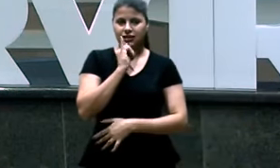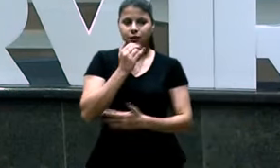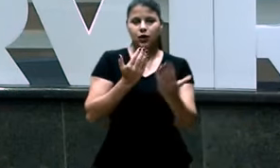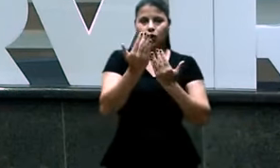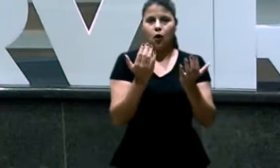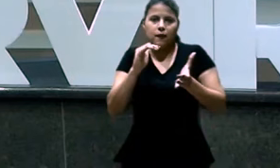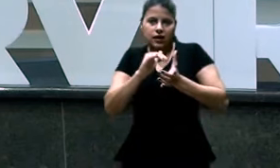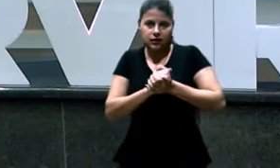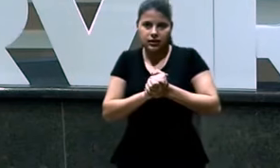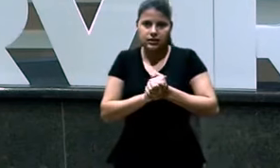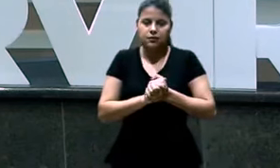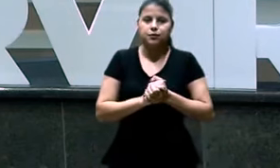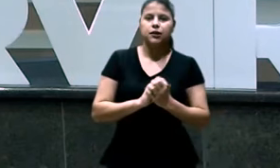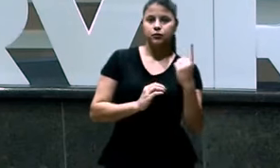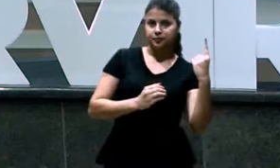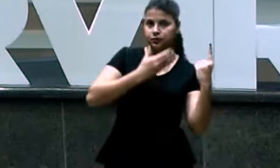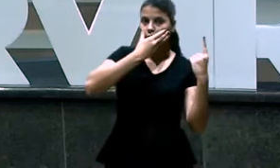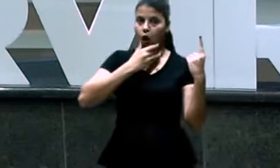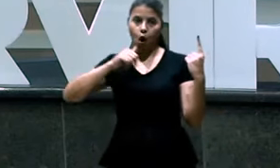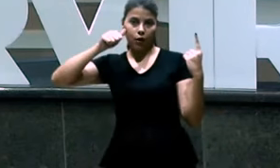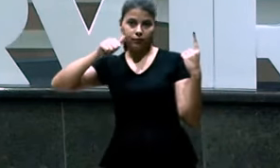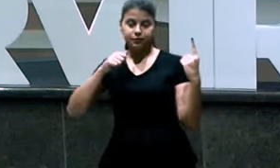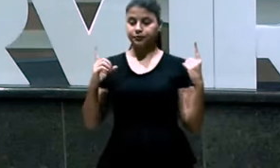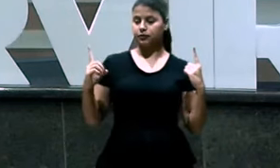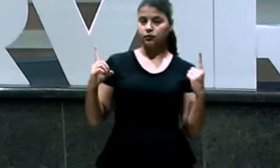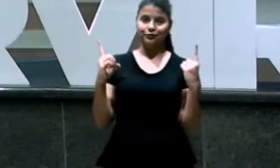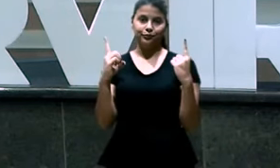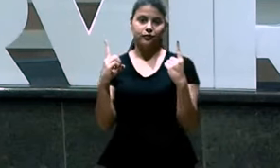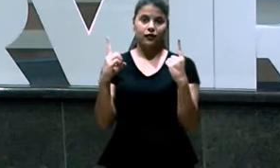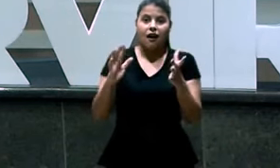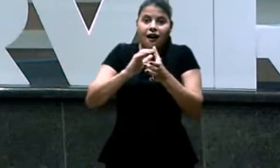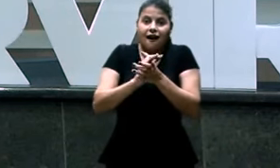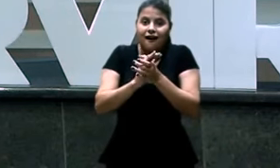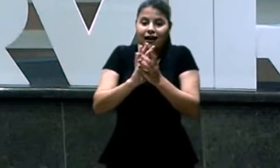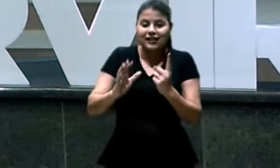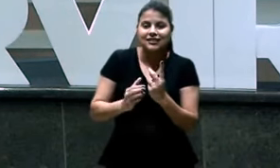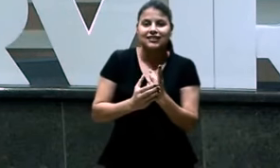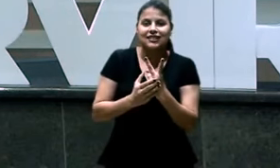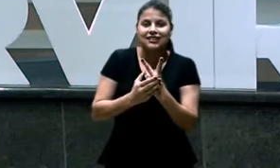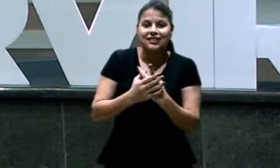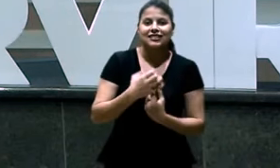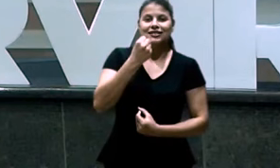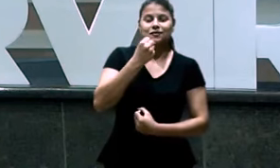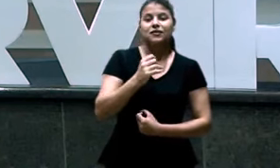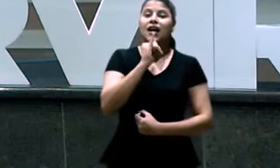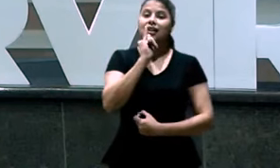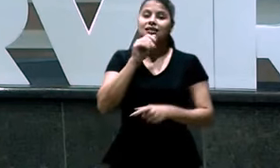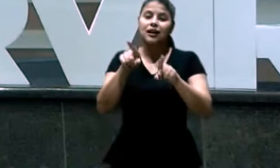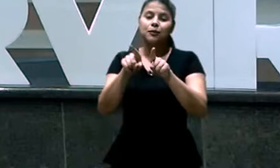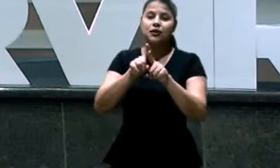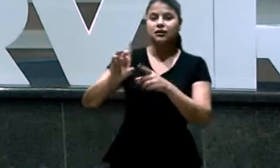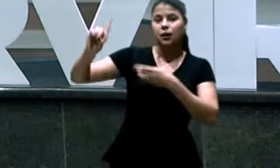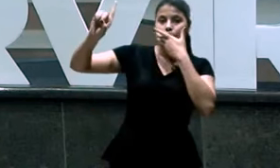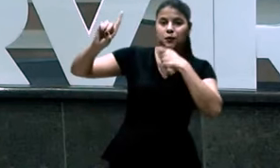um. Assim como o Pai, o Filho e o Espírito Santo são três pessoas, mas é um único Deus. Paulo